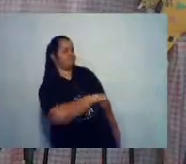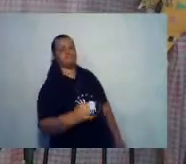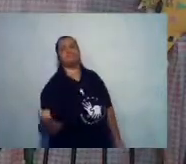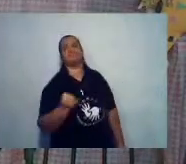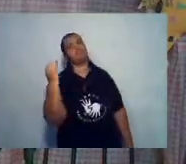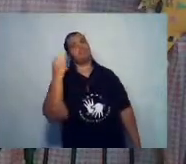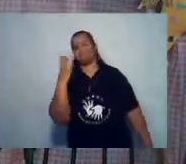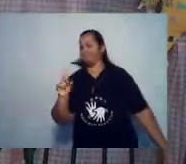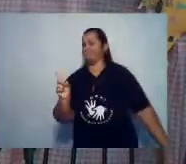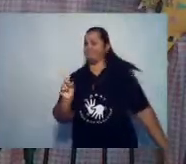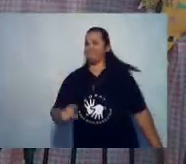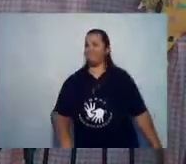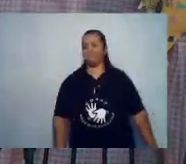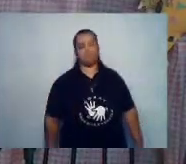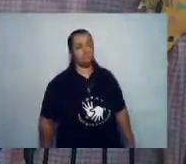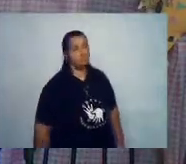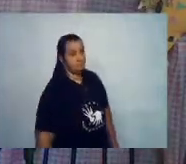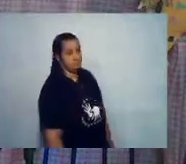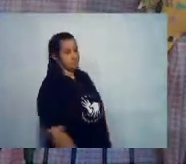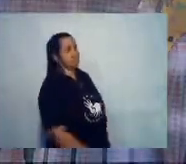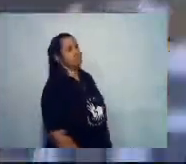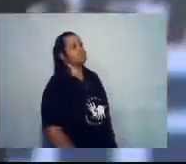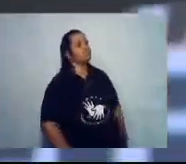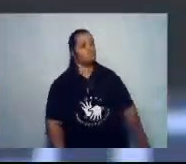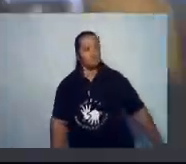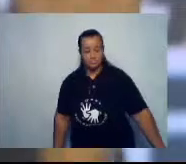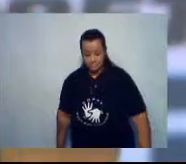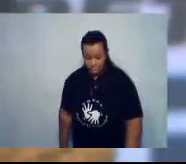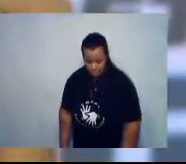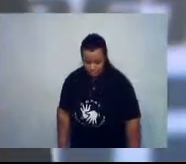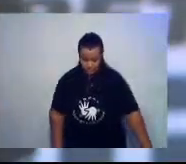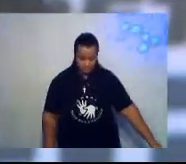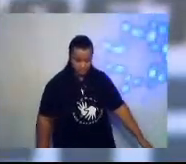que vale isso, não.